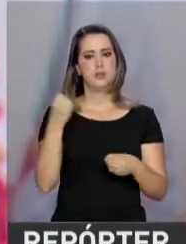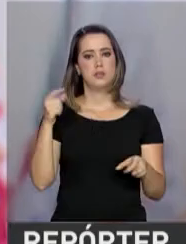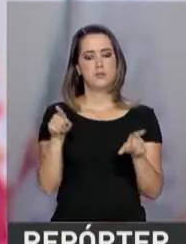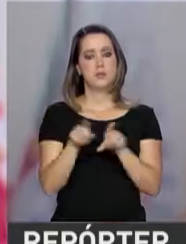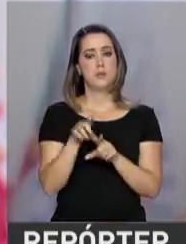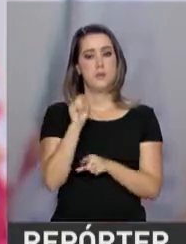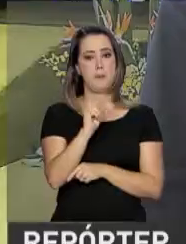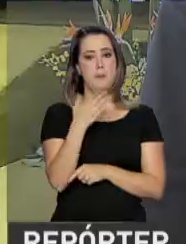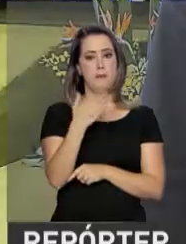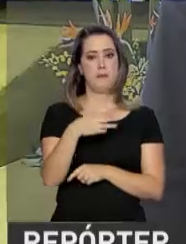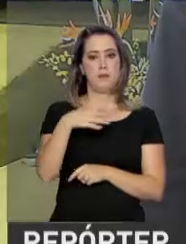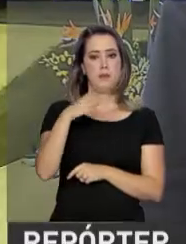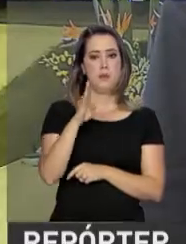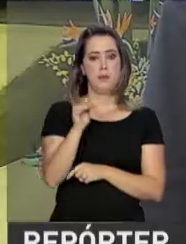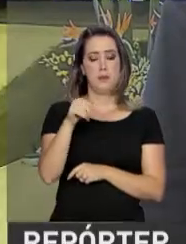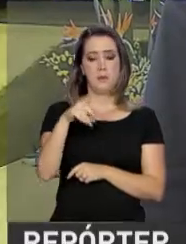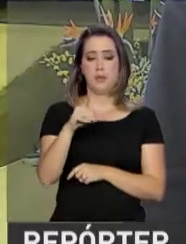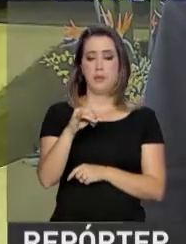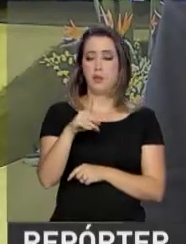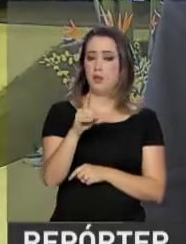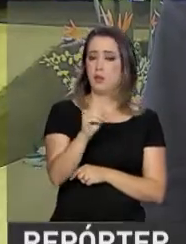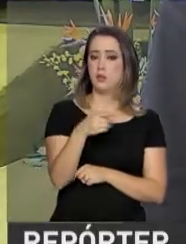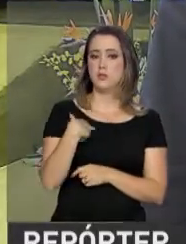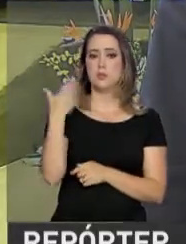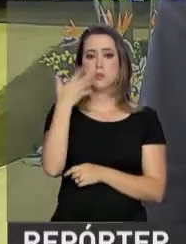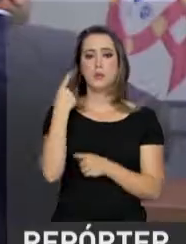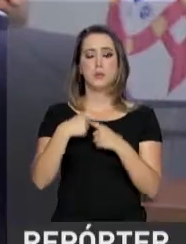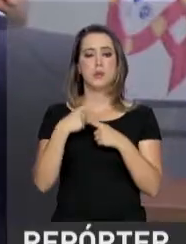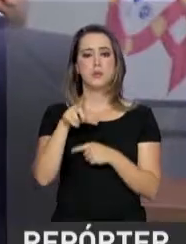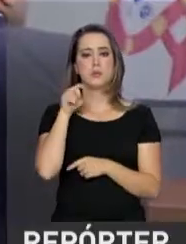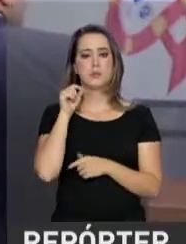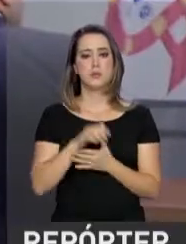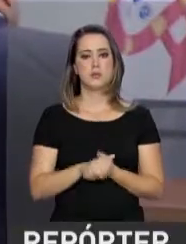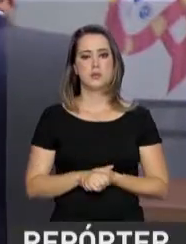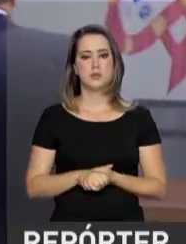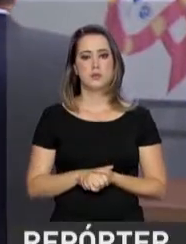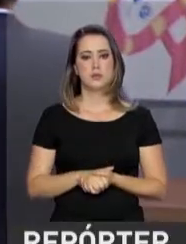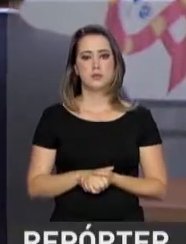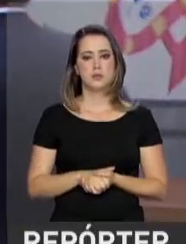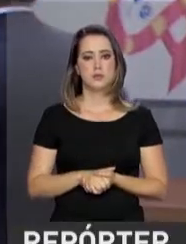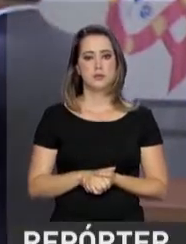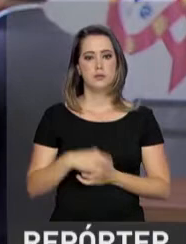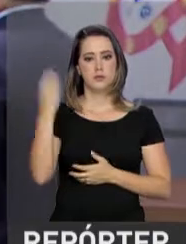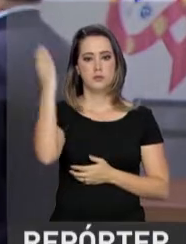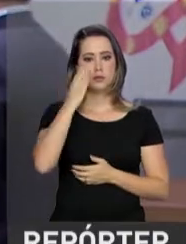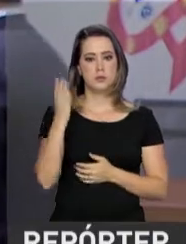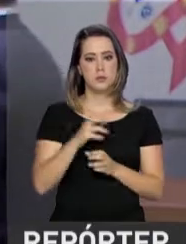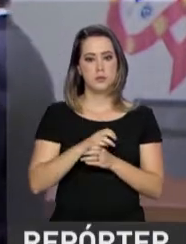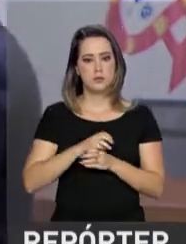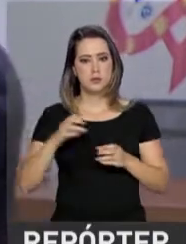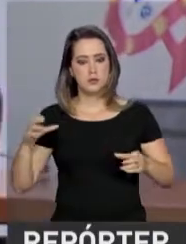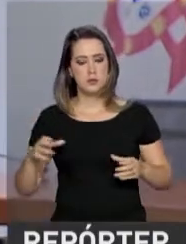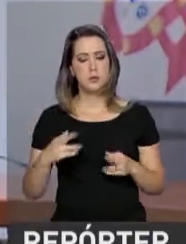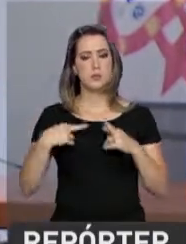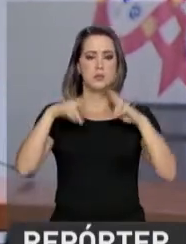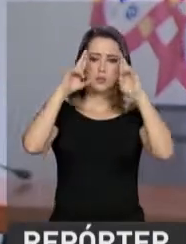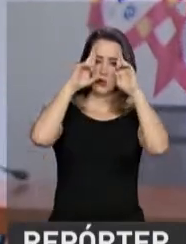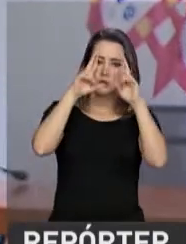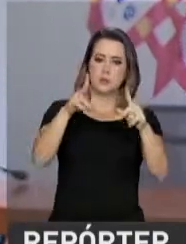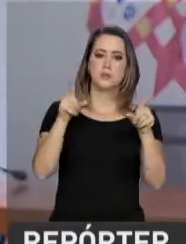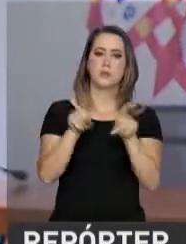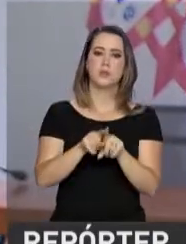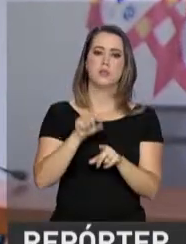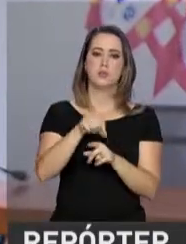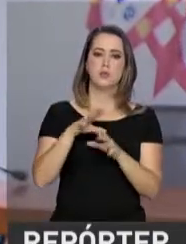paraibano meio nardo explica porque optou pela carreira o brasil é um país grande respeitado diverso